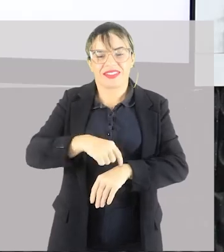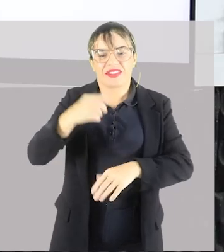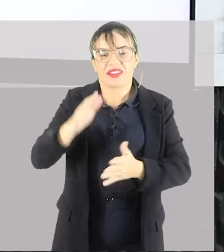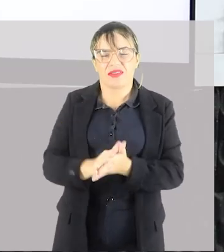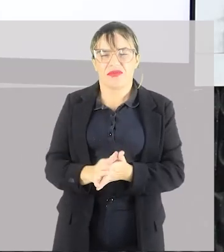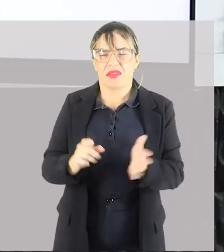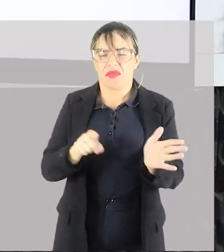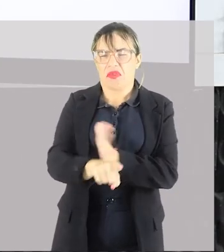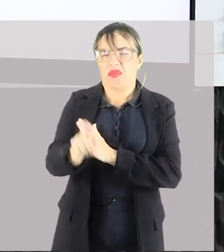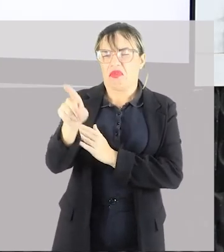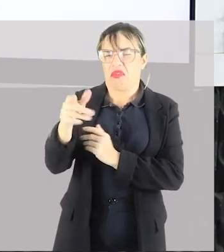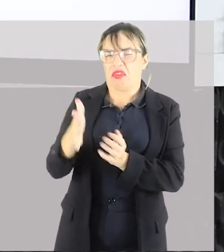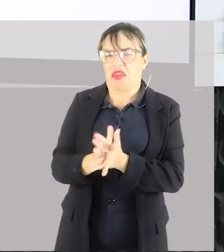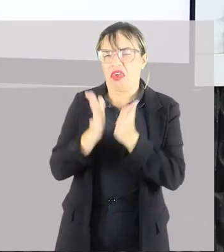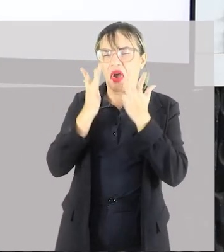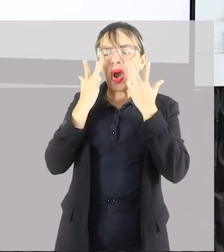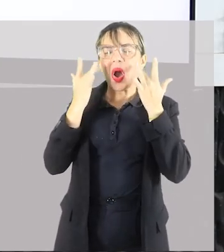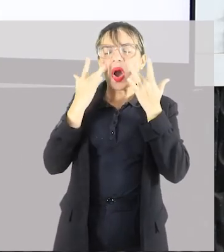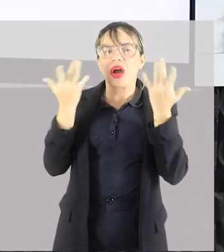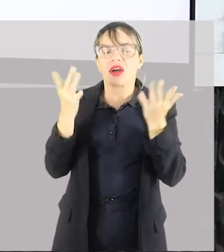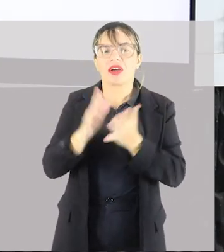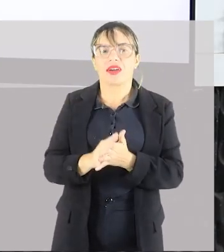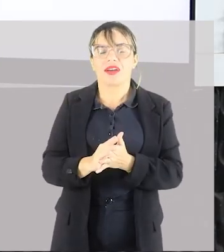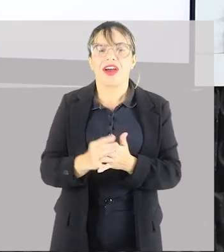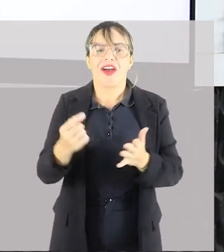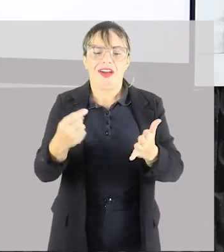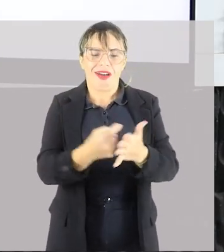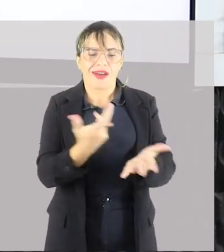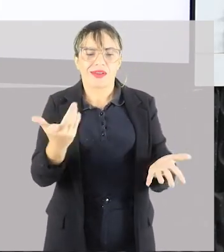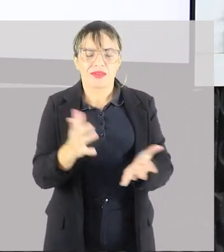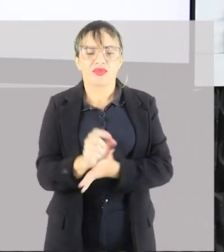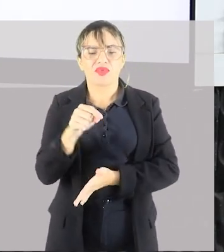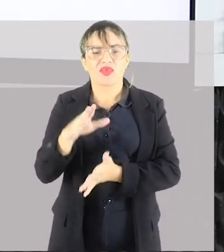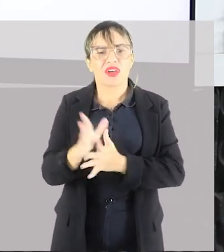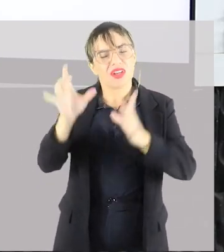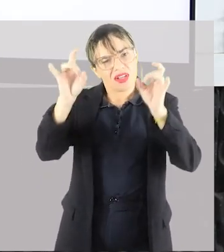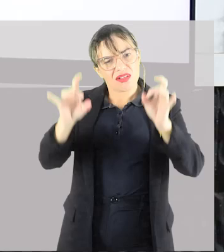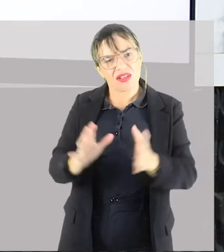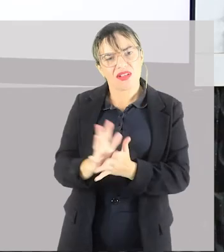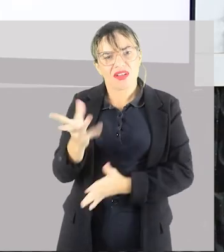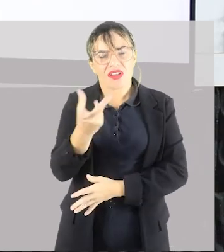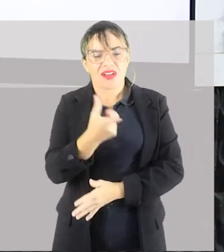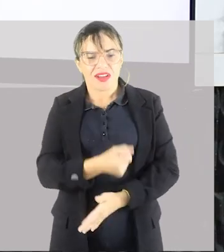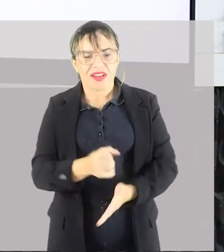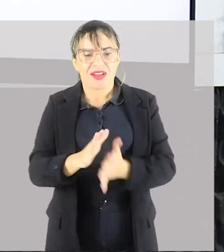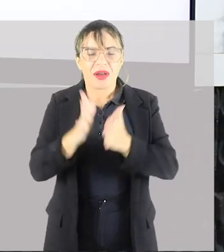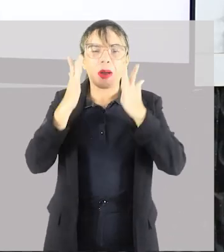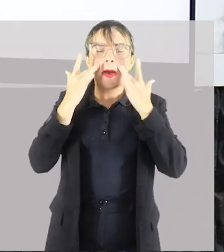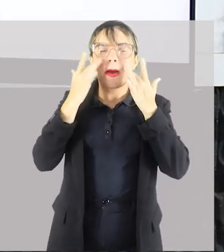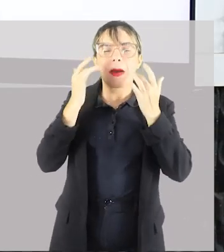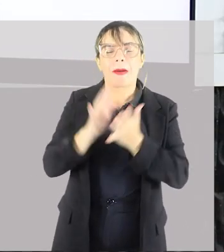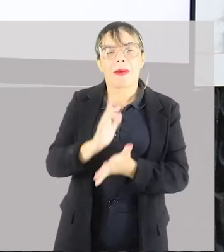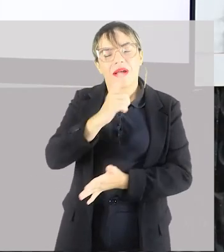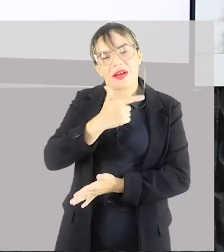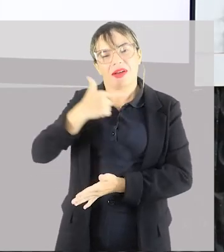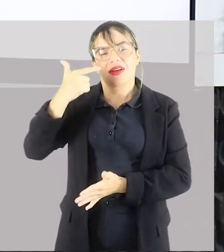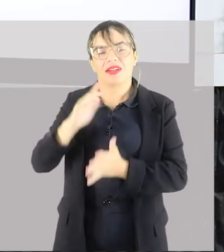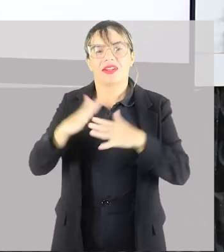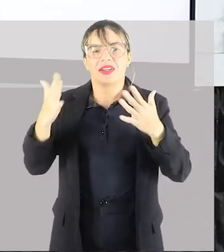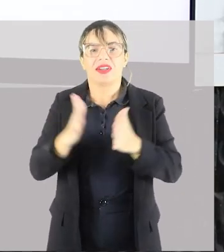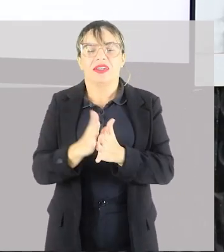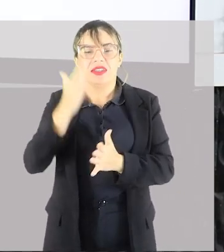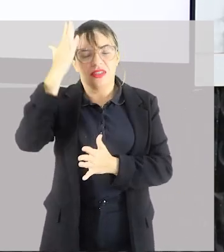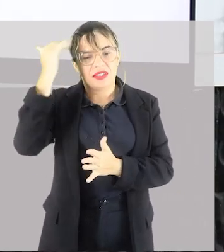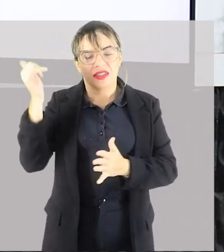isso é arte? Isso aqui é arte? Mas tu é especialista em arte? Eu pergunto a ele, está se acabando de rir agora. Tu é especialista em arte para